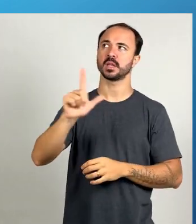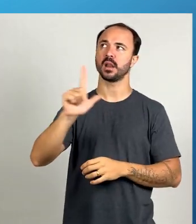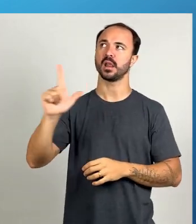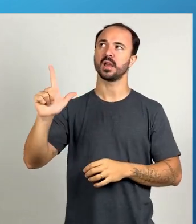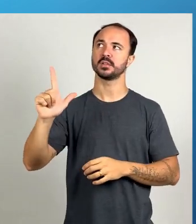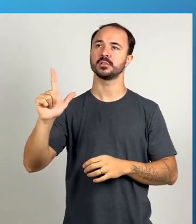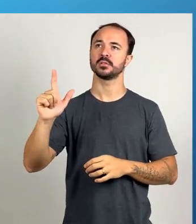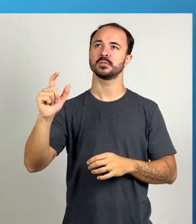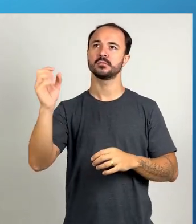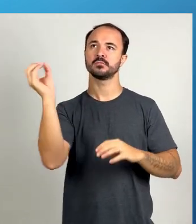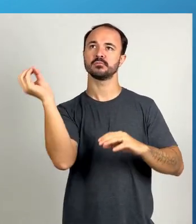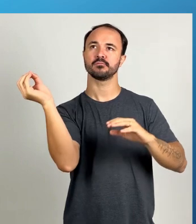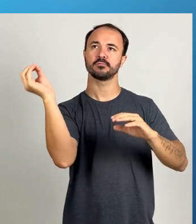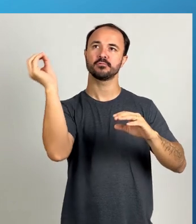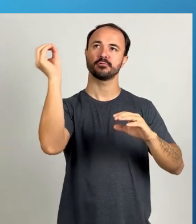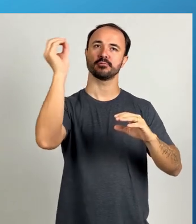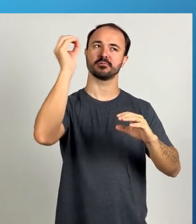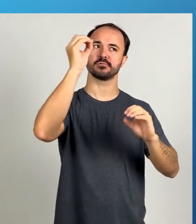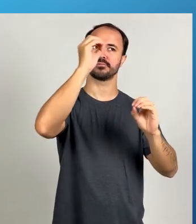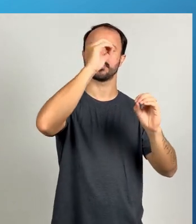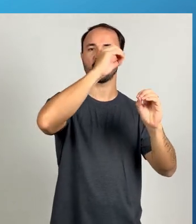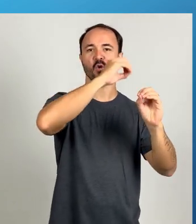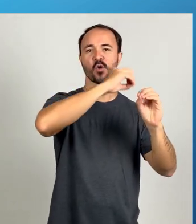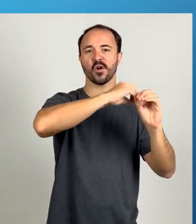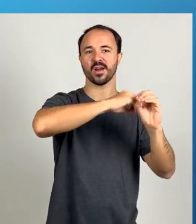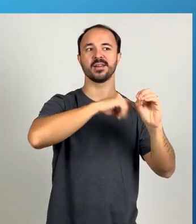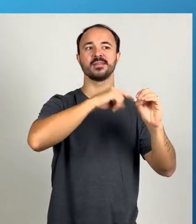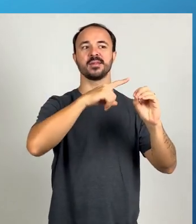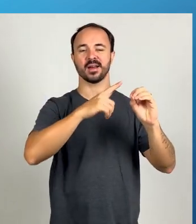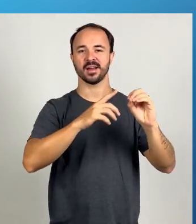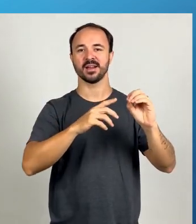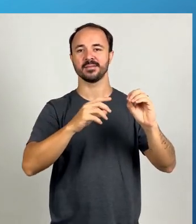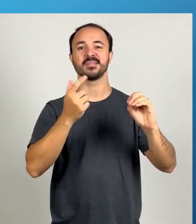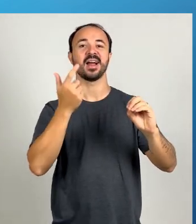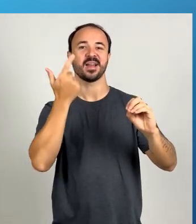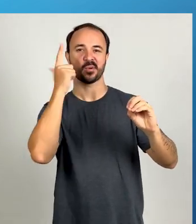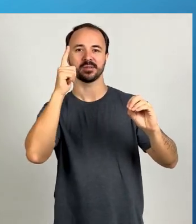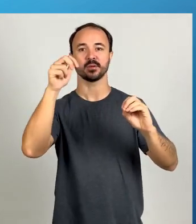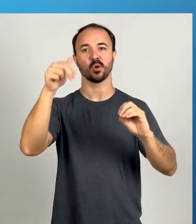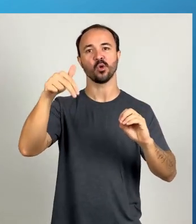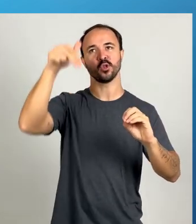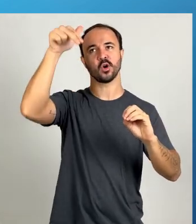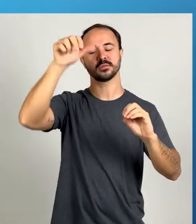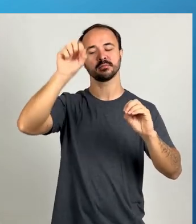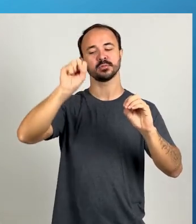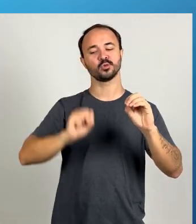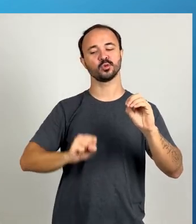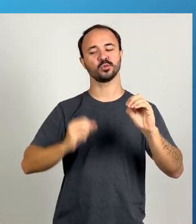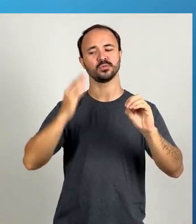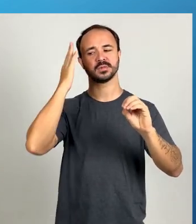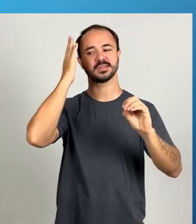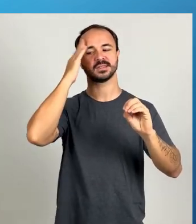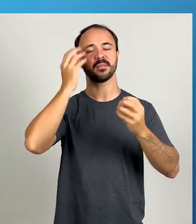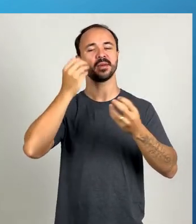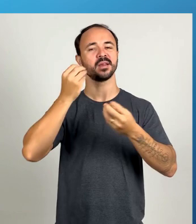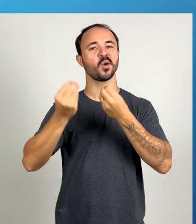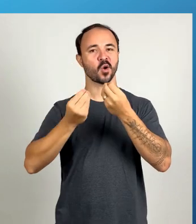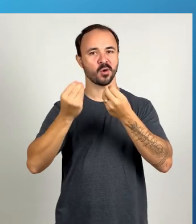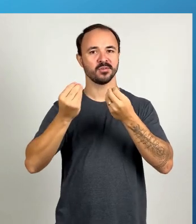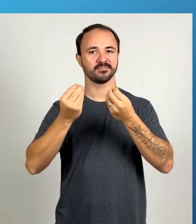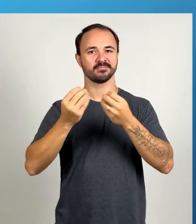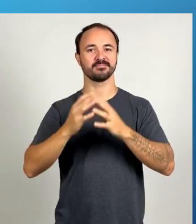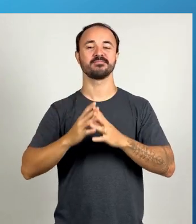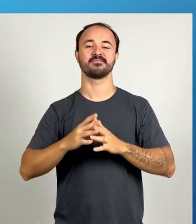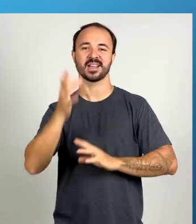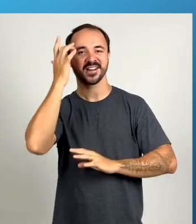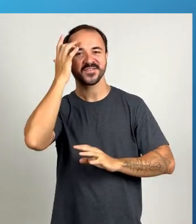leste. E aí você vai encontrar as outras, né? O norte e o sul. É a forma mais fácil